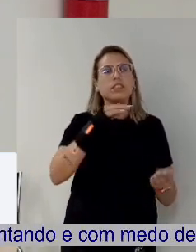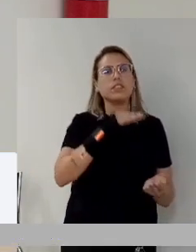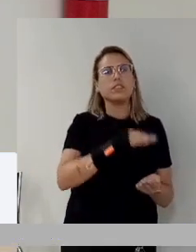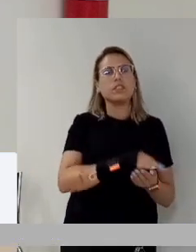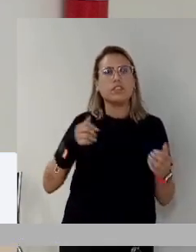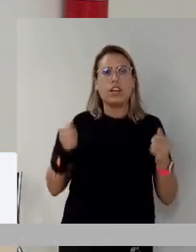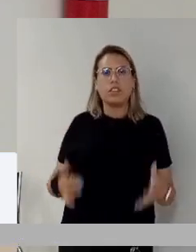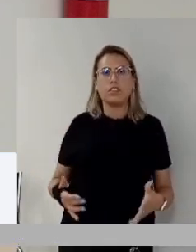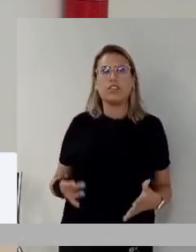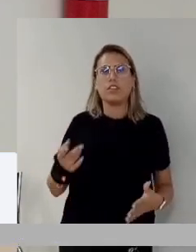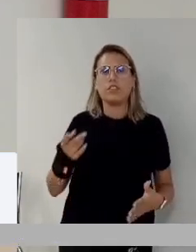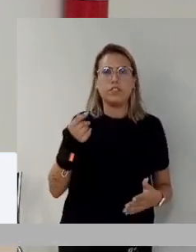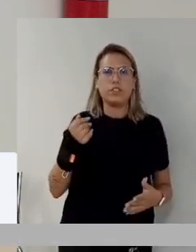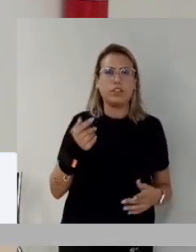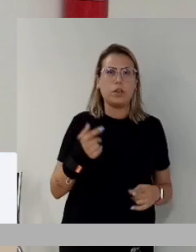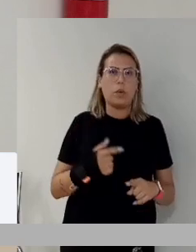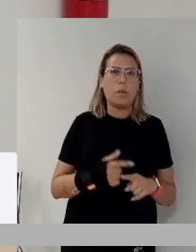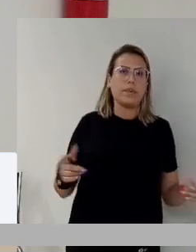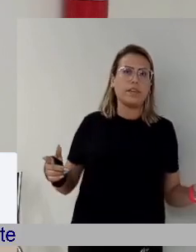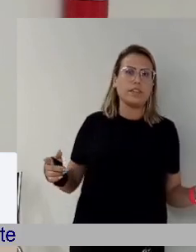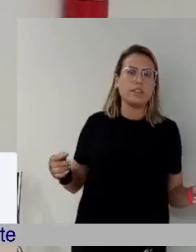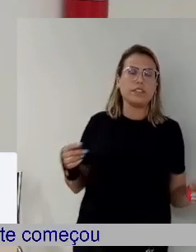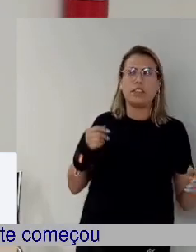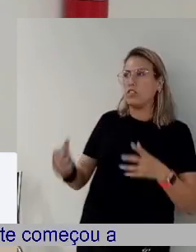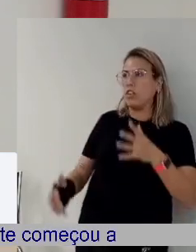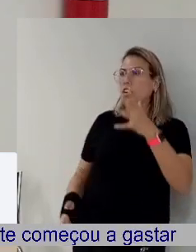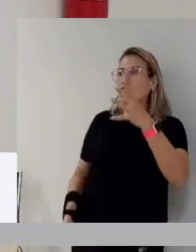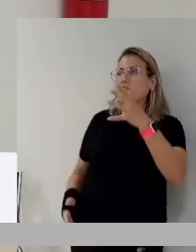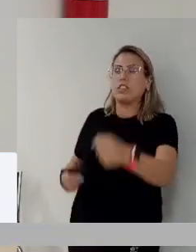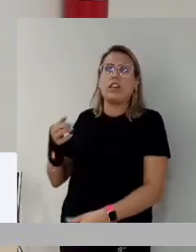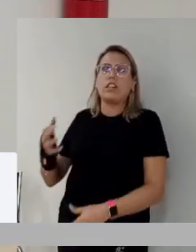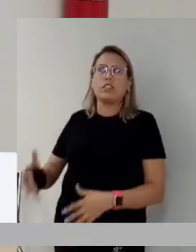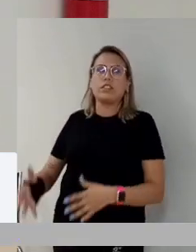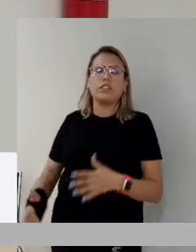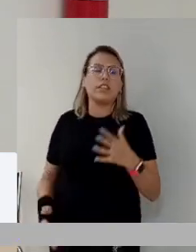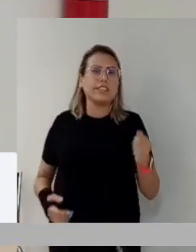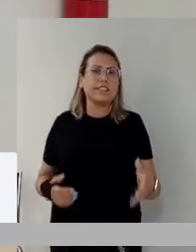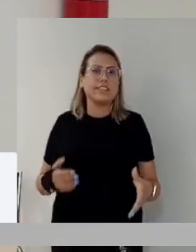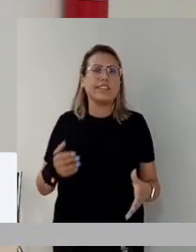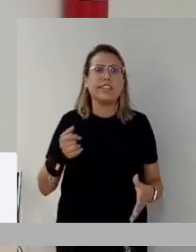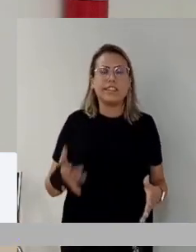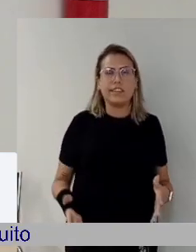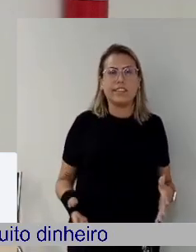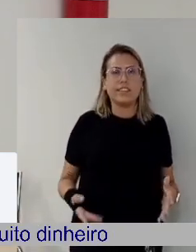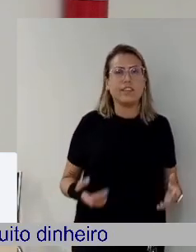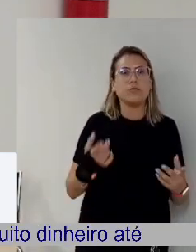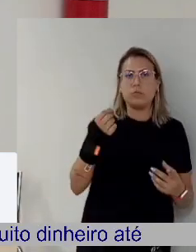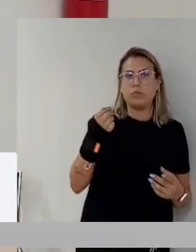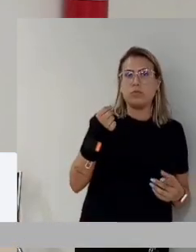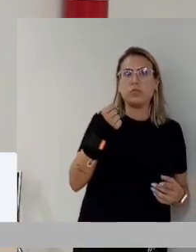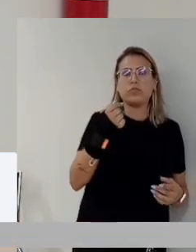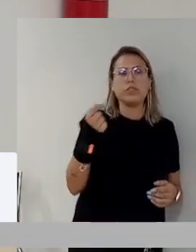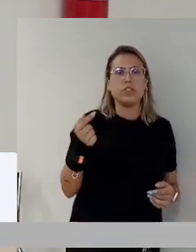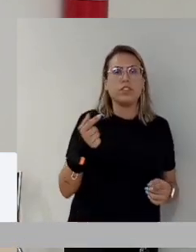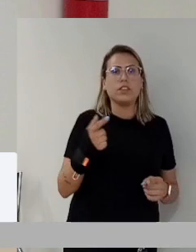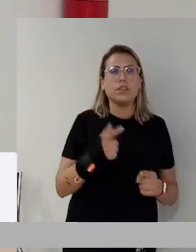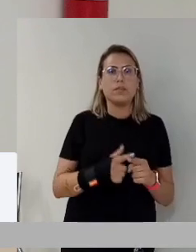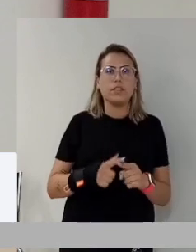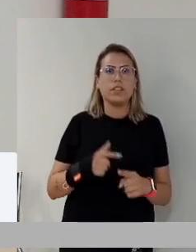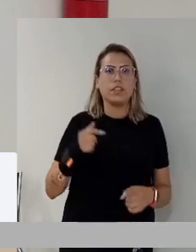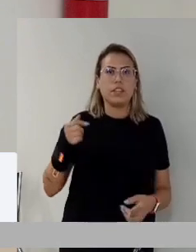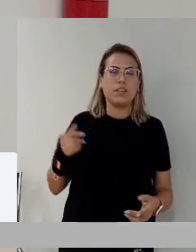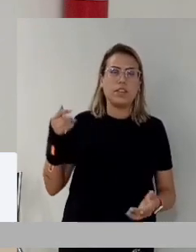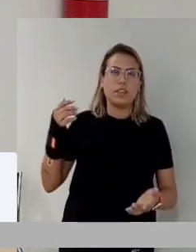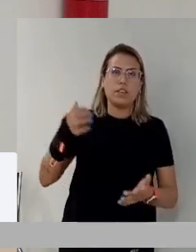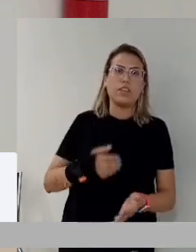esse dinheiro né só que aí a gente começou a gastar esse dinheiro e tem a coisa e foi muito dinheiro até porque eu comprei